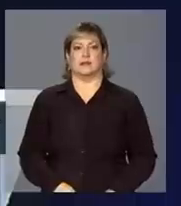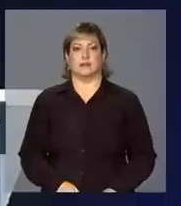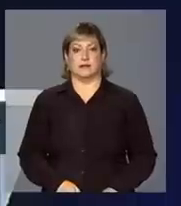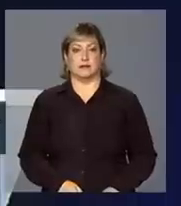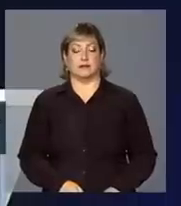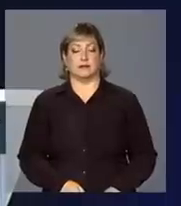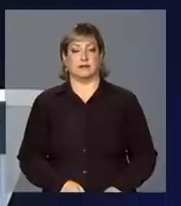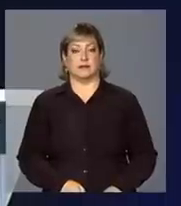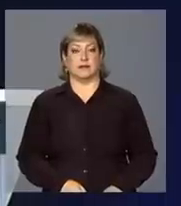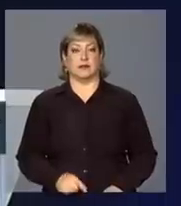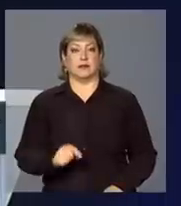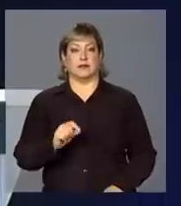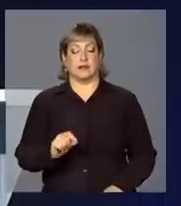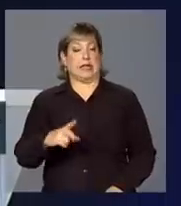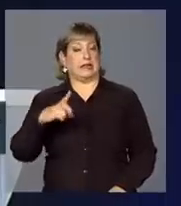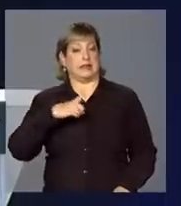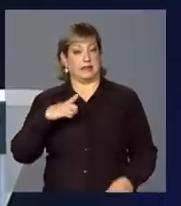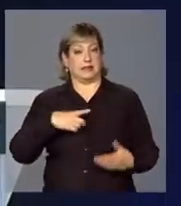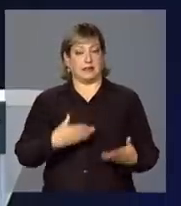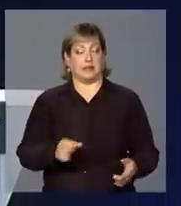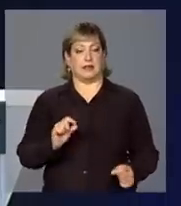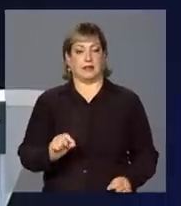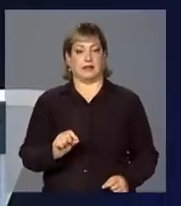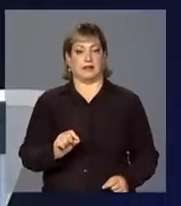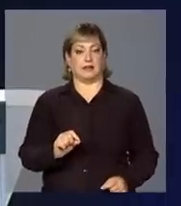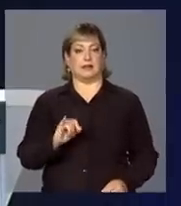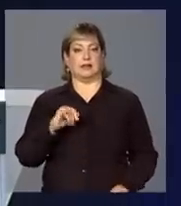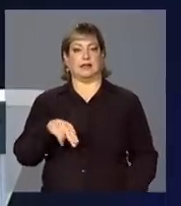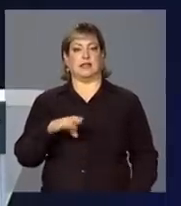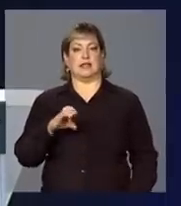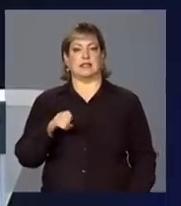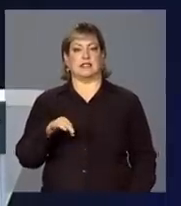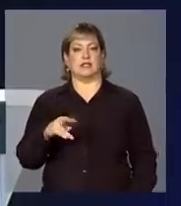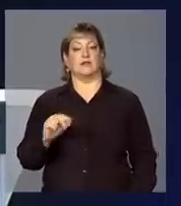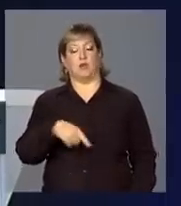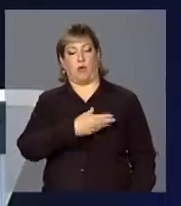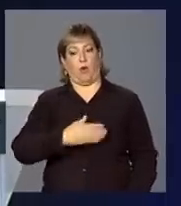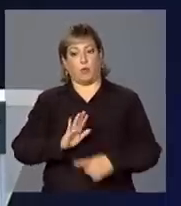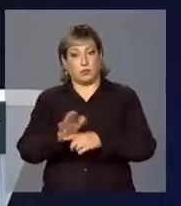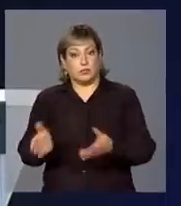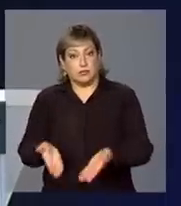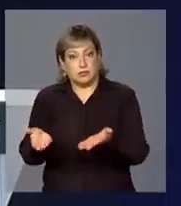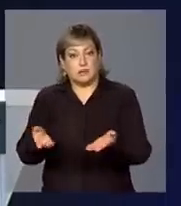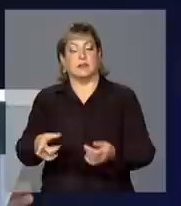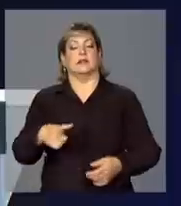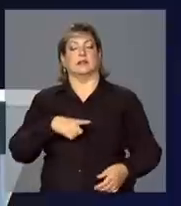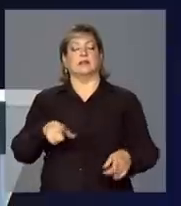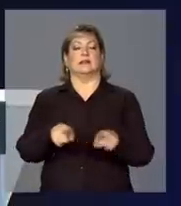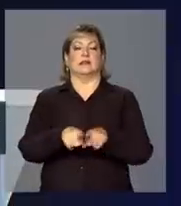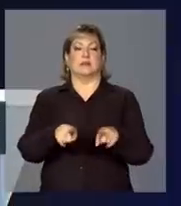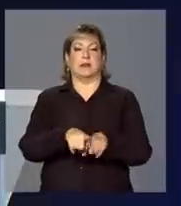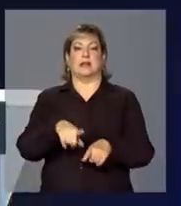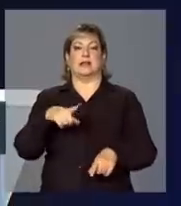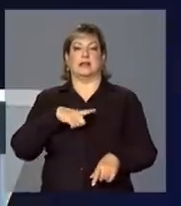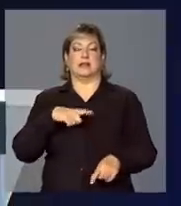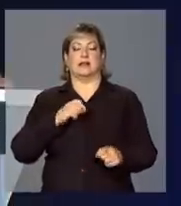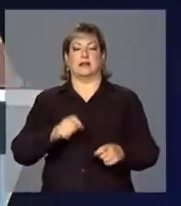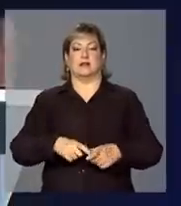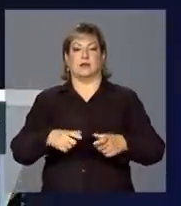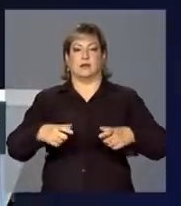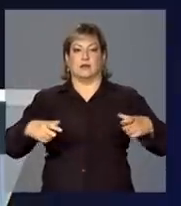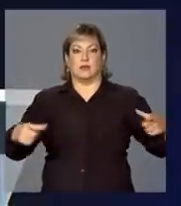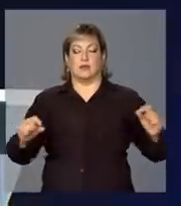de, ao ter um incentivo, ter também o equivalente à ampliação